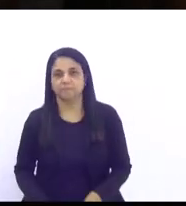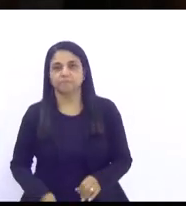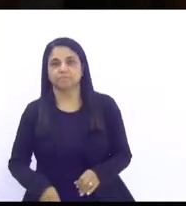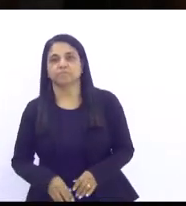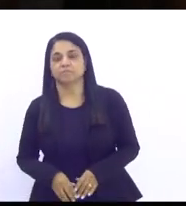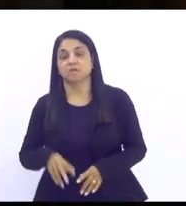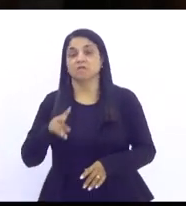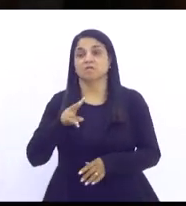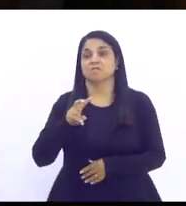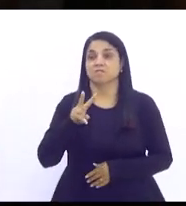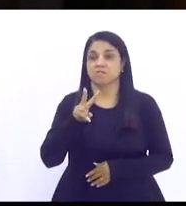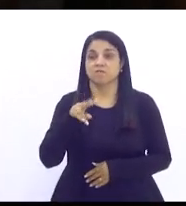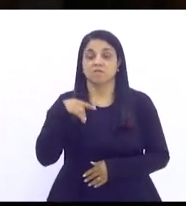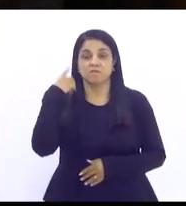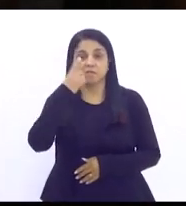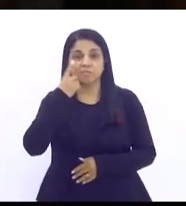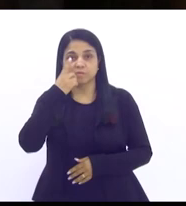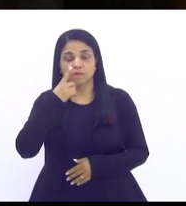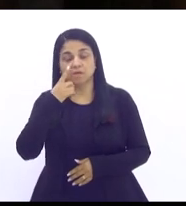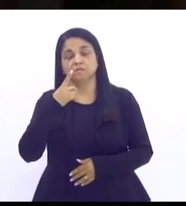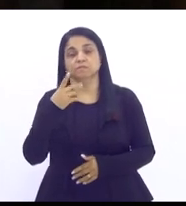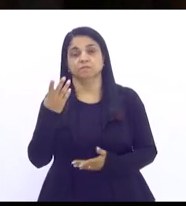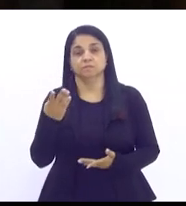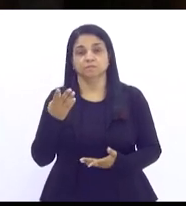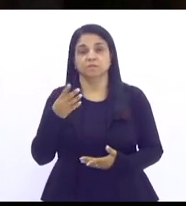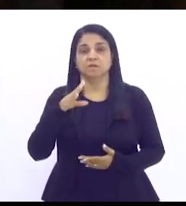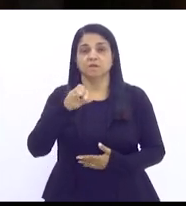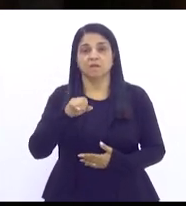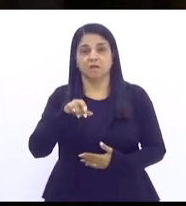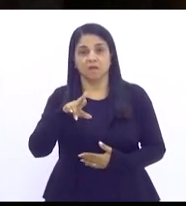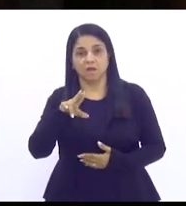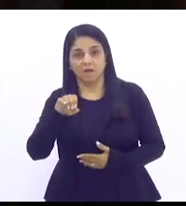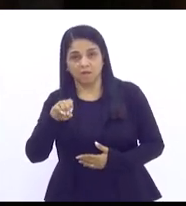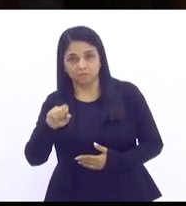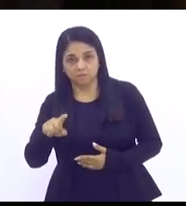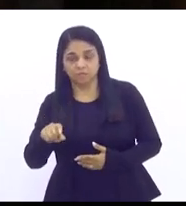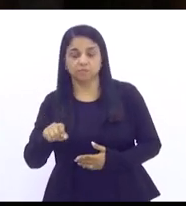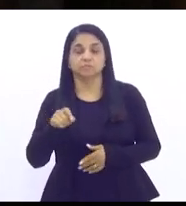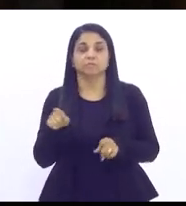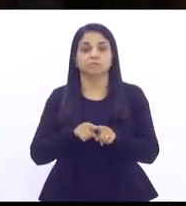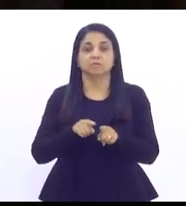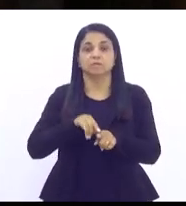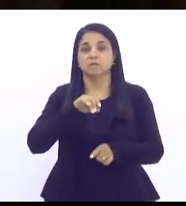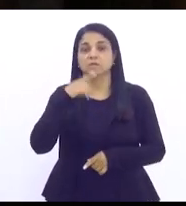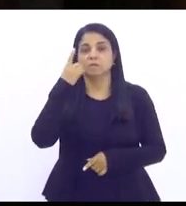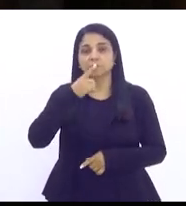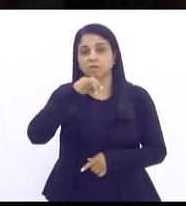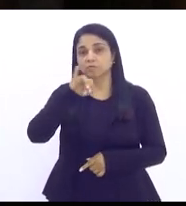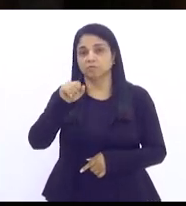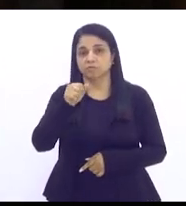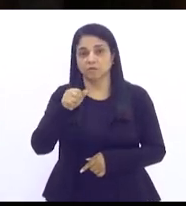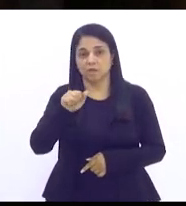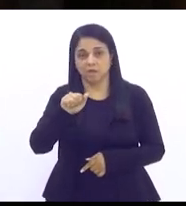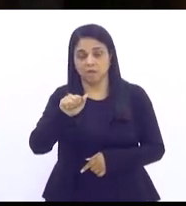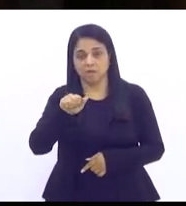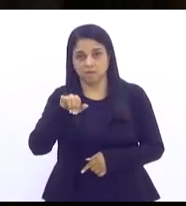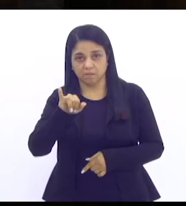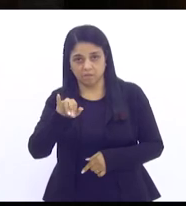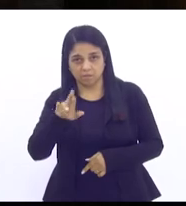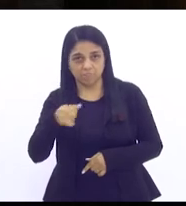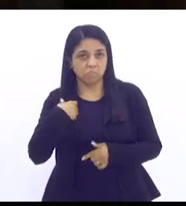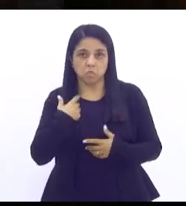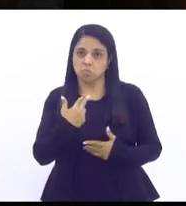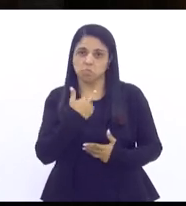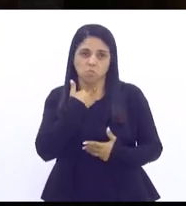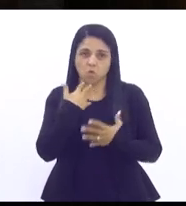Seasa, deputado Carlos Augusto, deputado Jair Bittencourt. Eu não posso aceitar